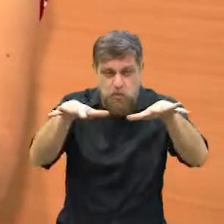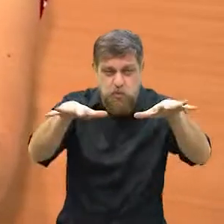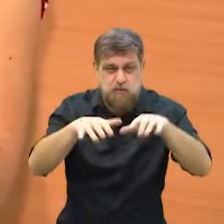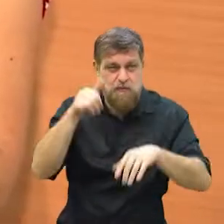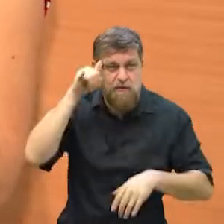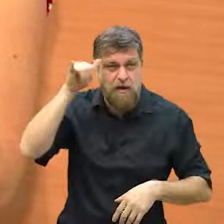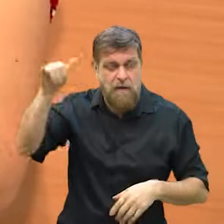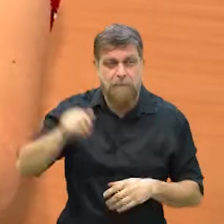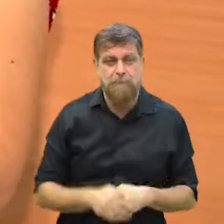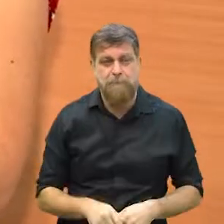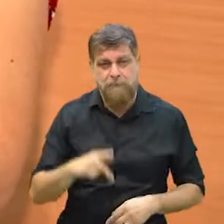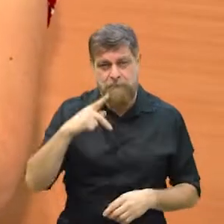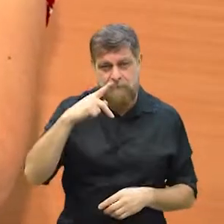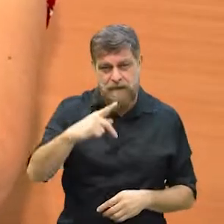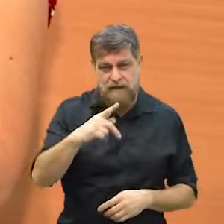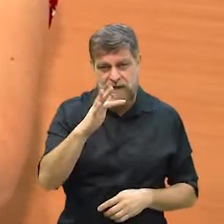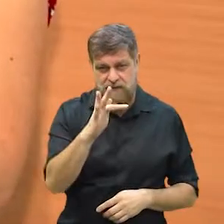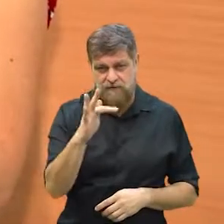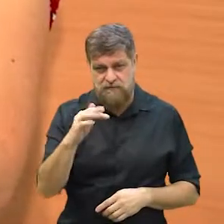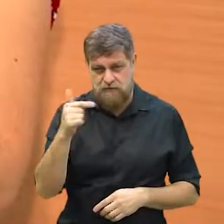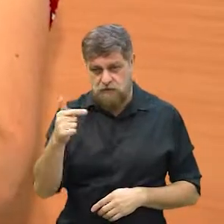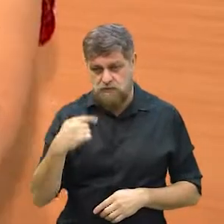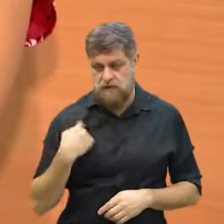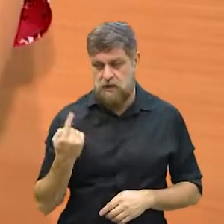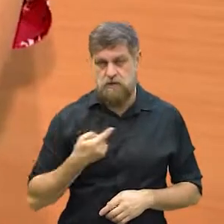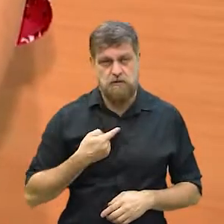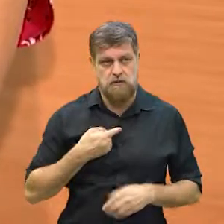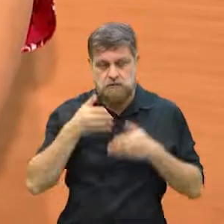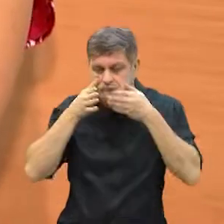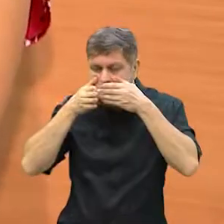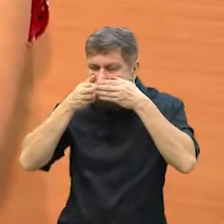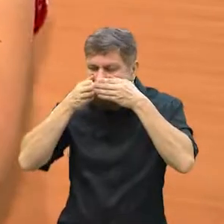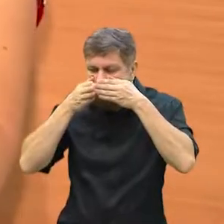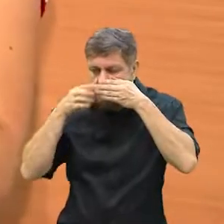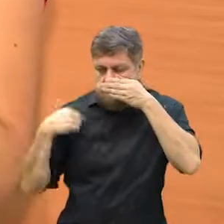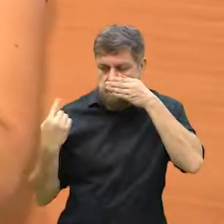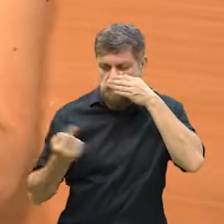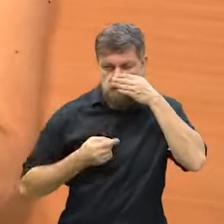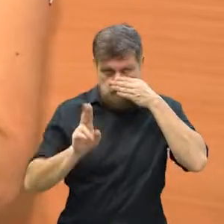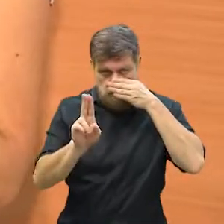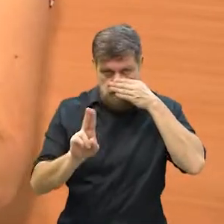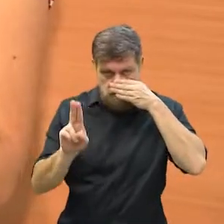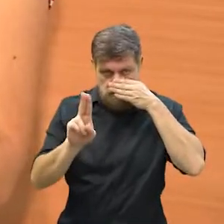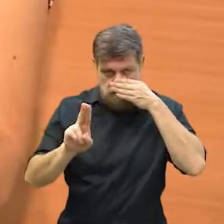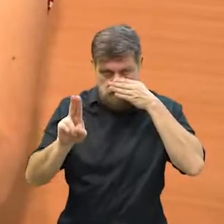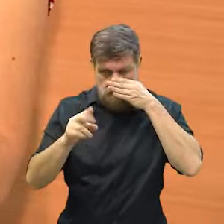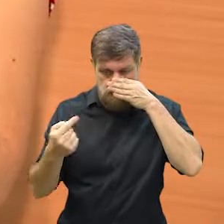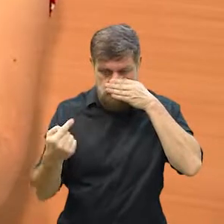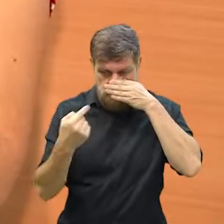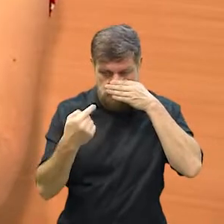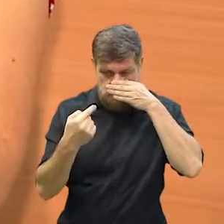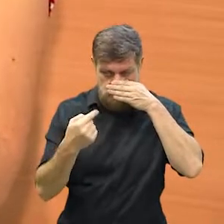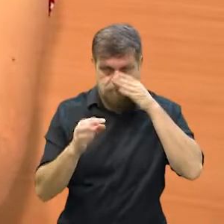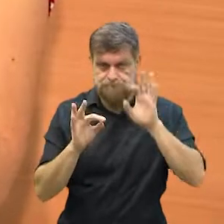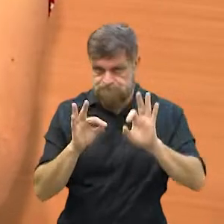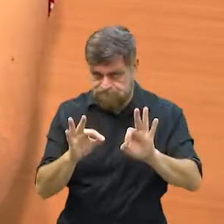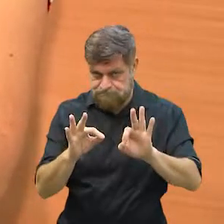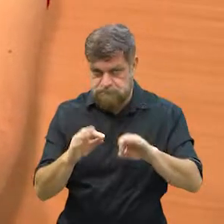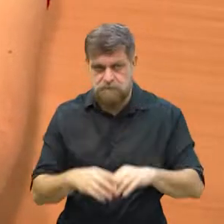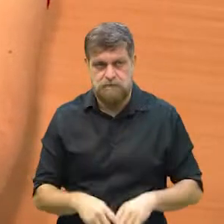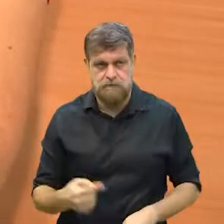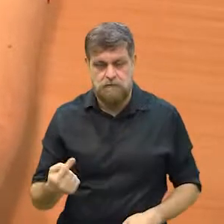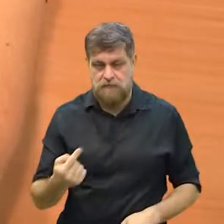do vírus é a PFF2, né? Essas máscaras que nós estamos usando. E isso,